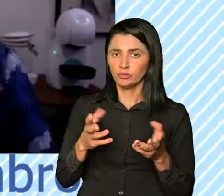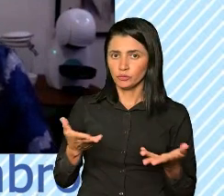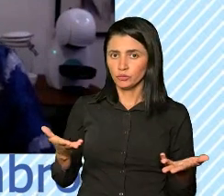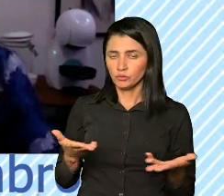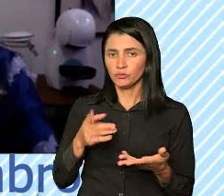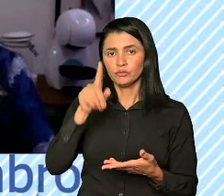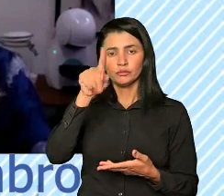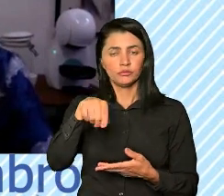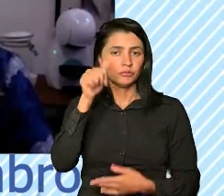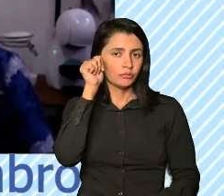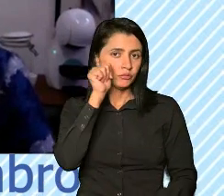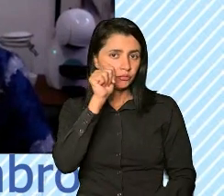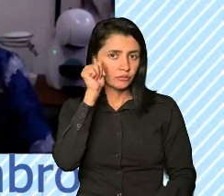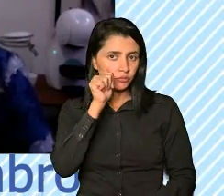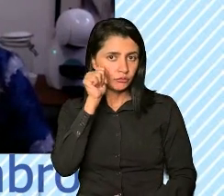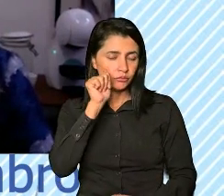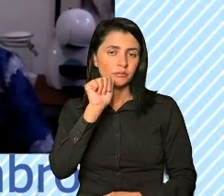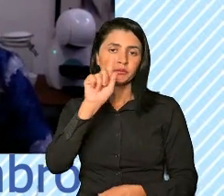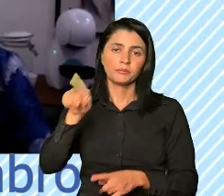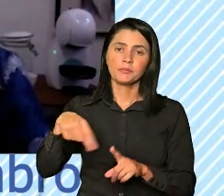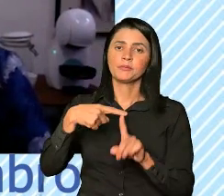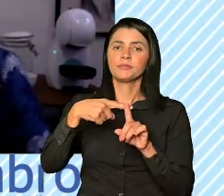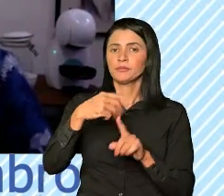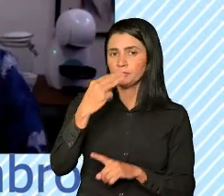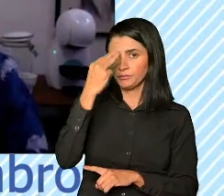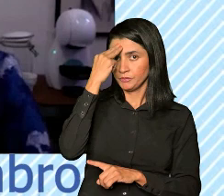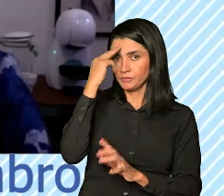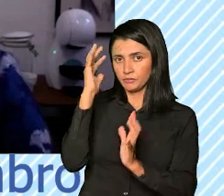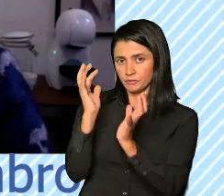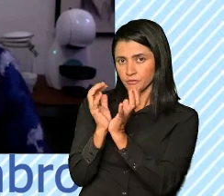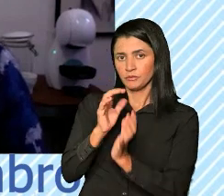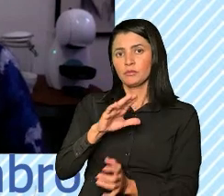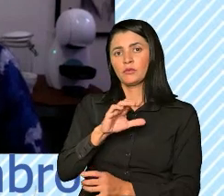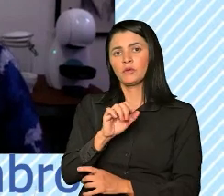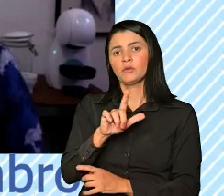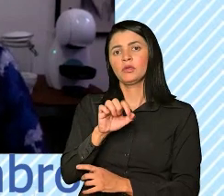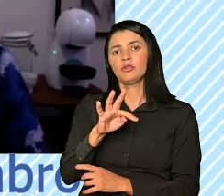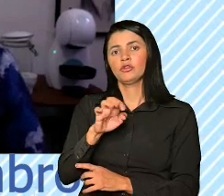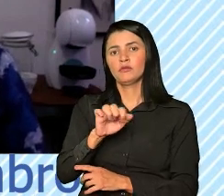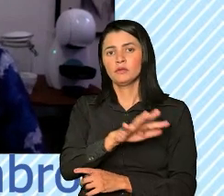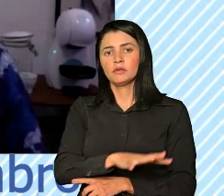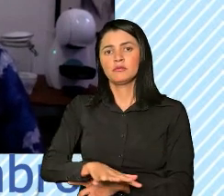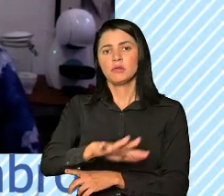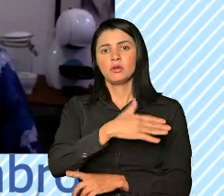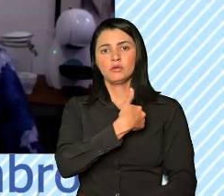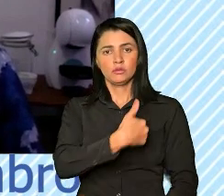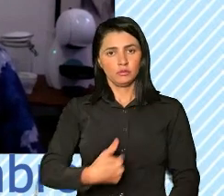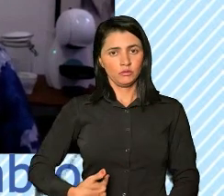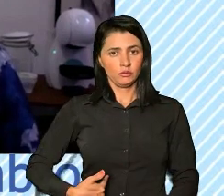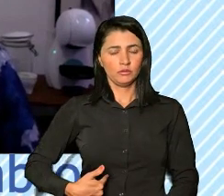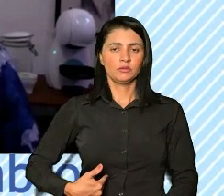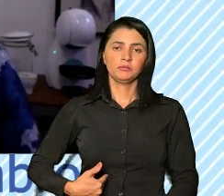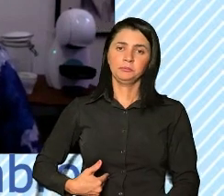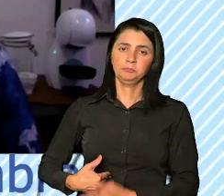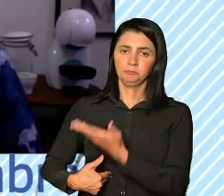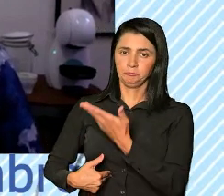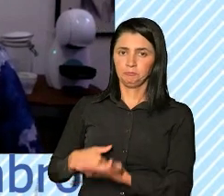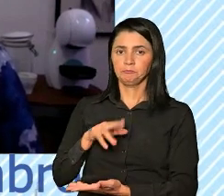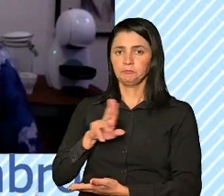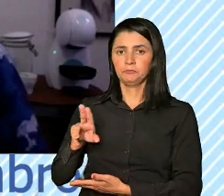é Mulheres e Memória Coletiva, Espaços Públicos. Eu sou